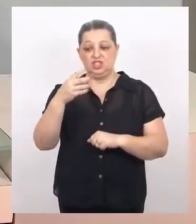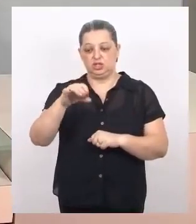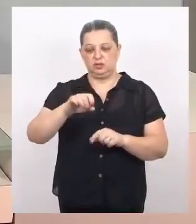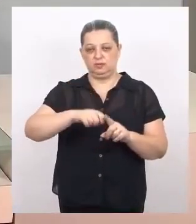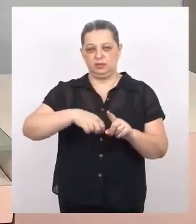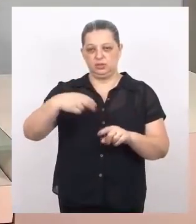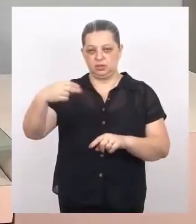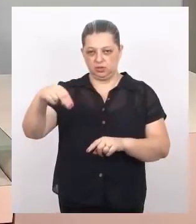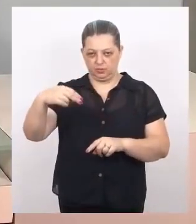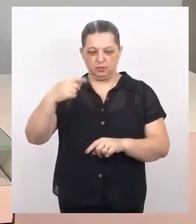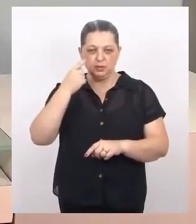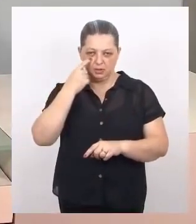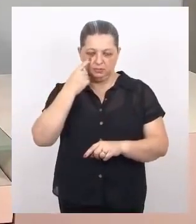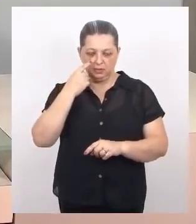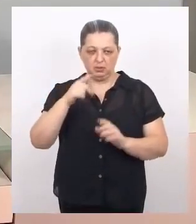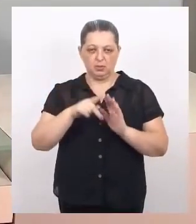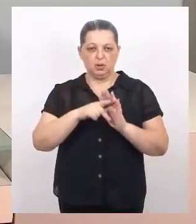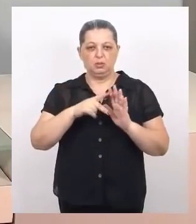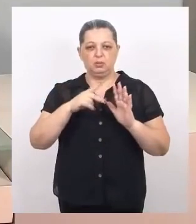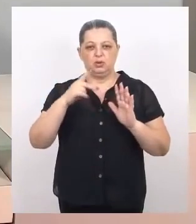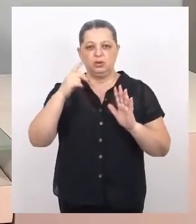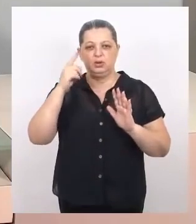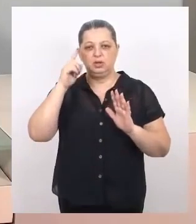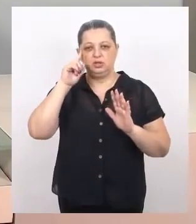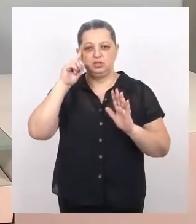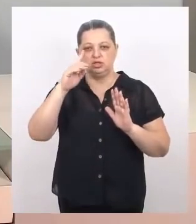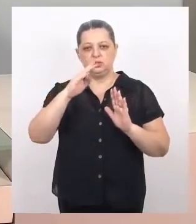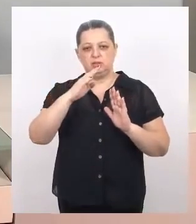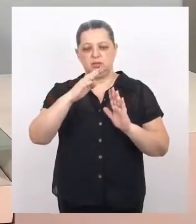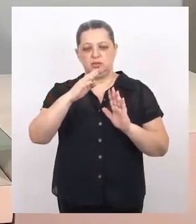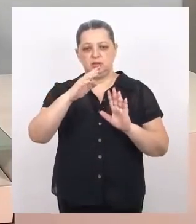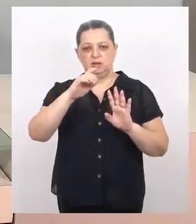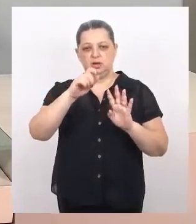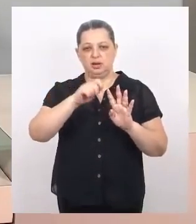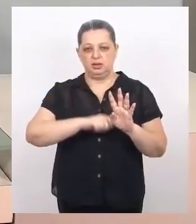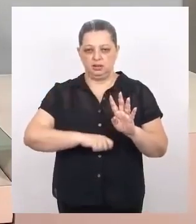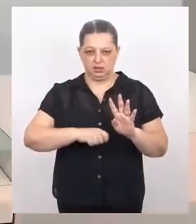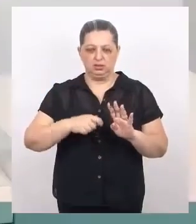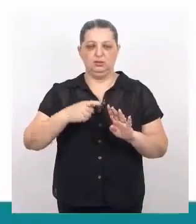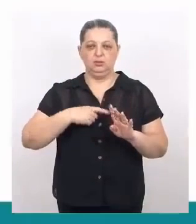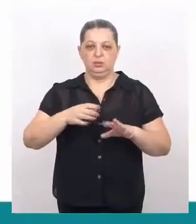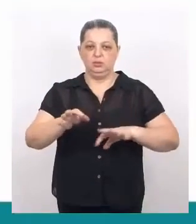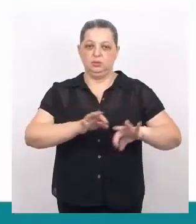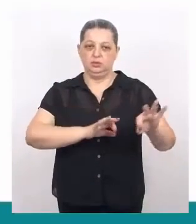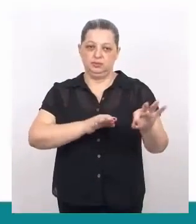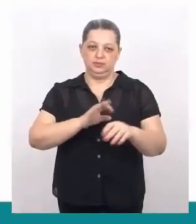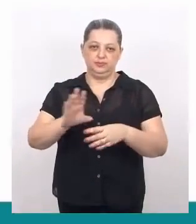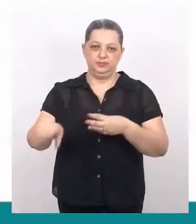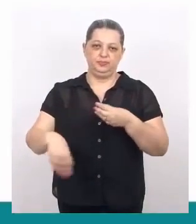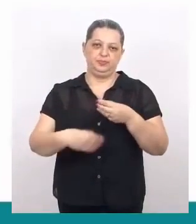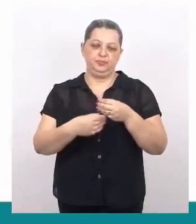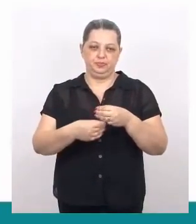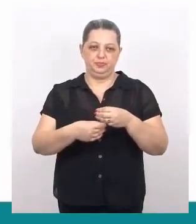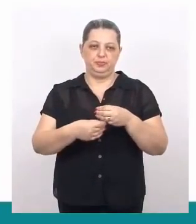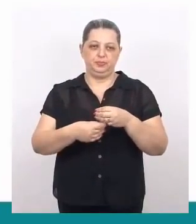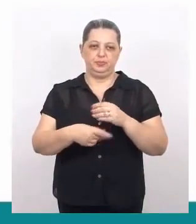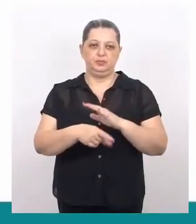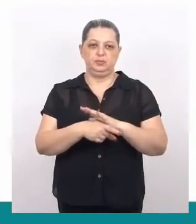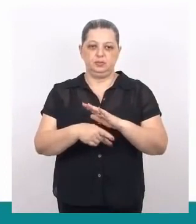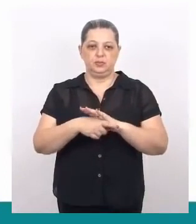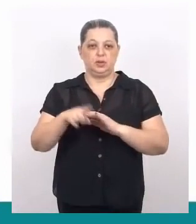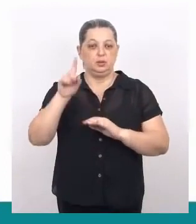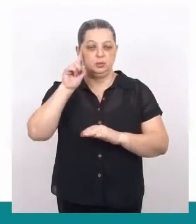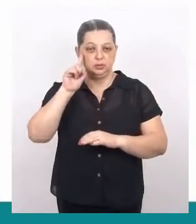aqui, quando vocês estão vendo ali no calendário, a associação é para eventuais ajustes da atribuição no sistema online no dia anterior,